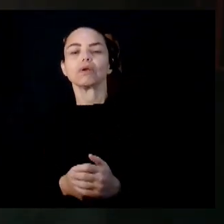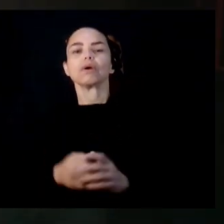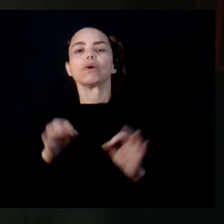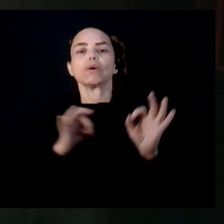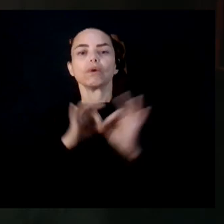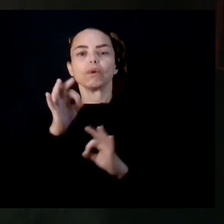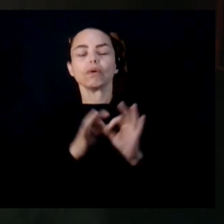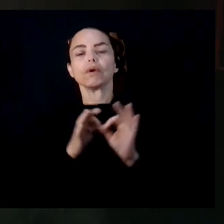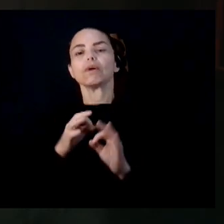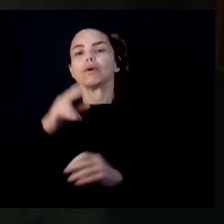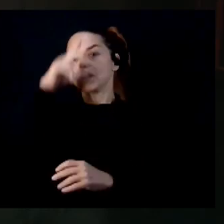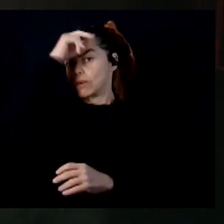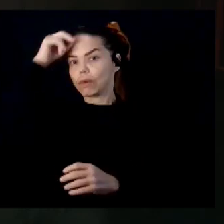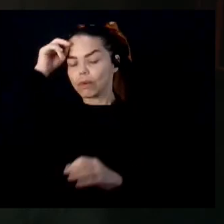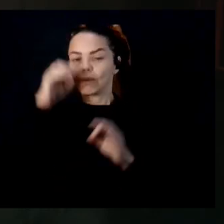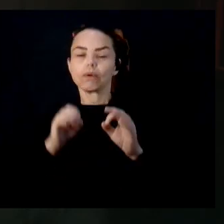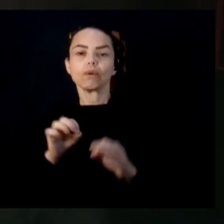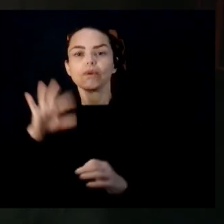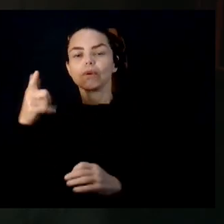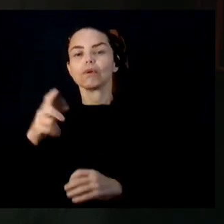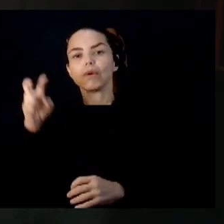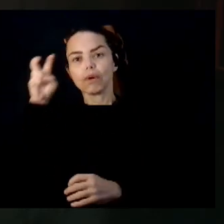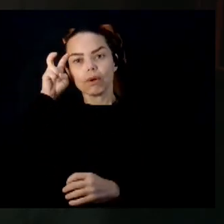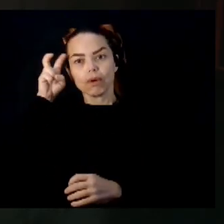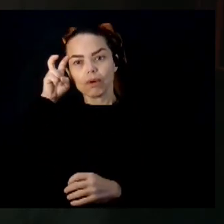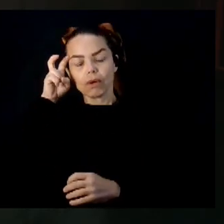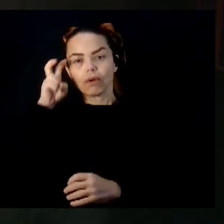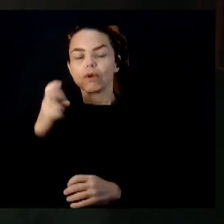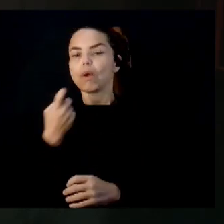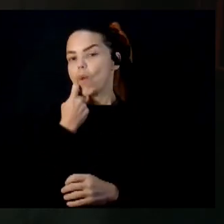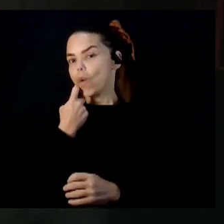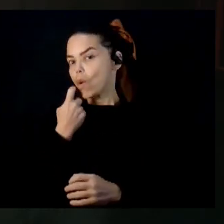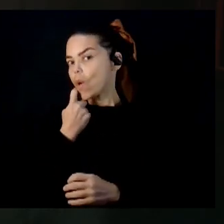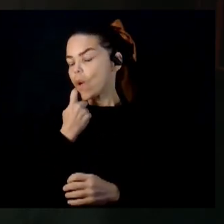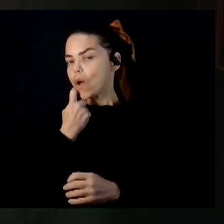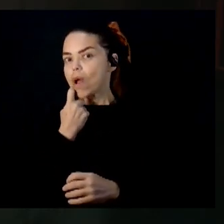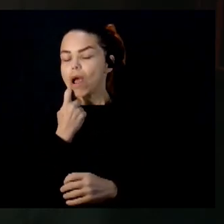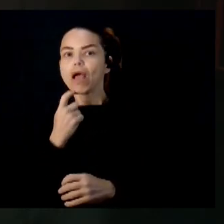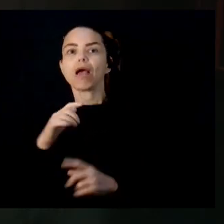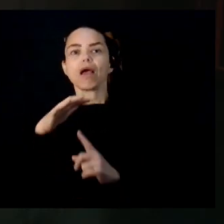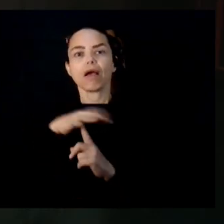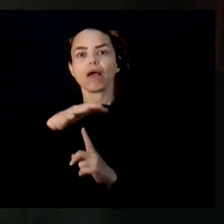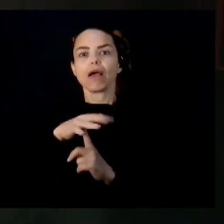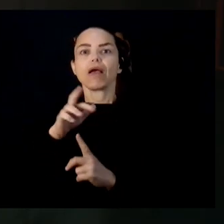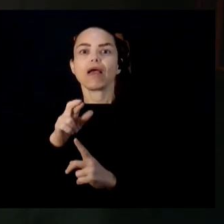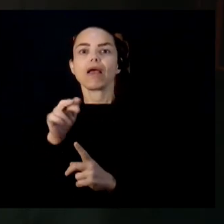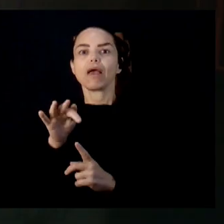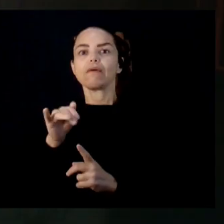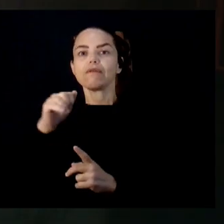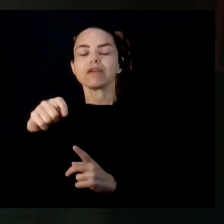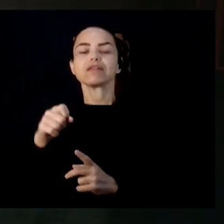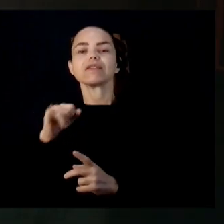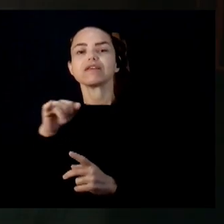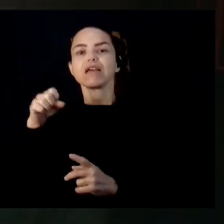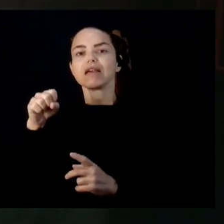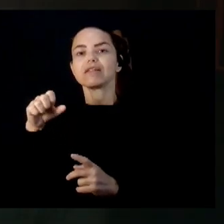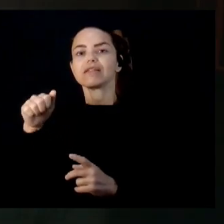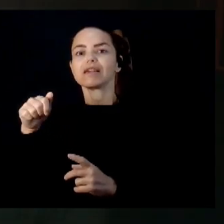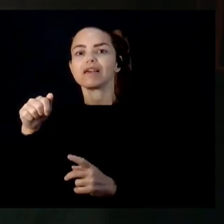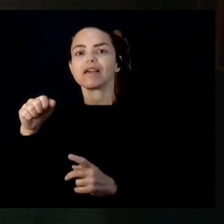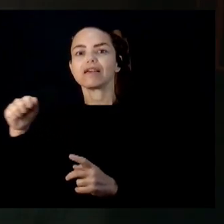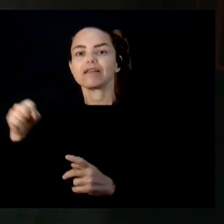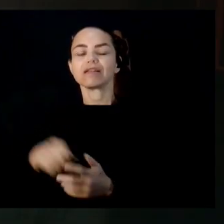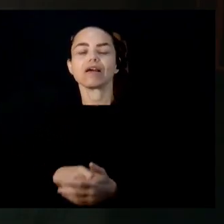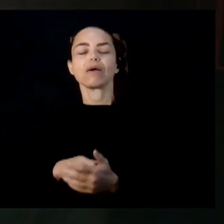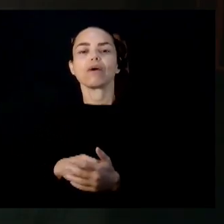Prefeitura realiza, nesta quinta e sexta-feira, o Feirão Refis do ISS no Porta Aberta do Paço